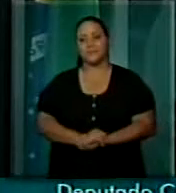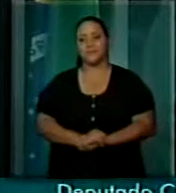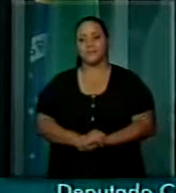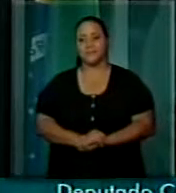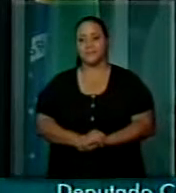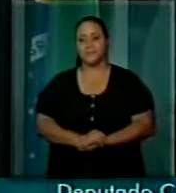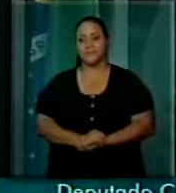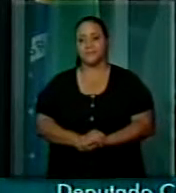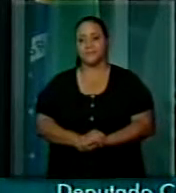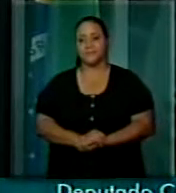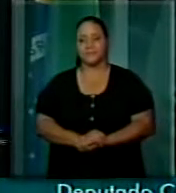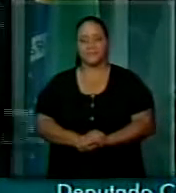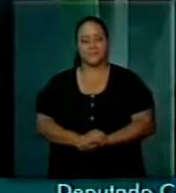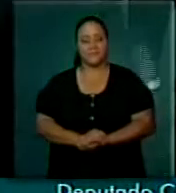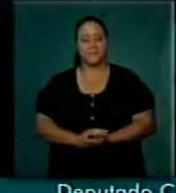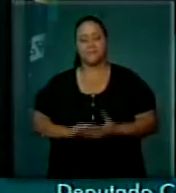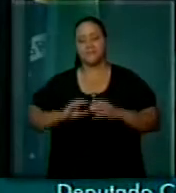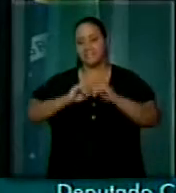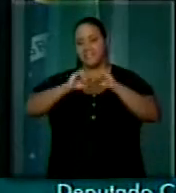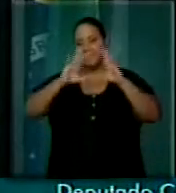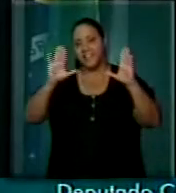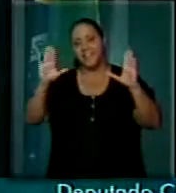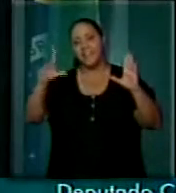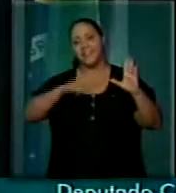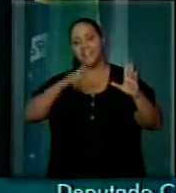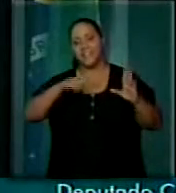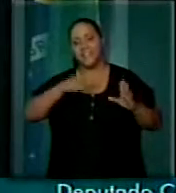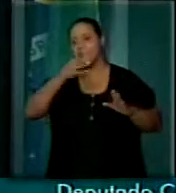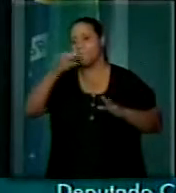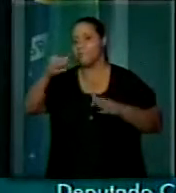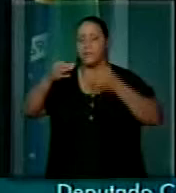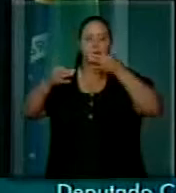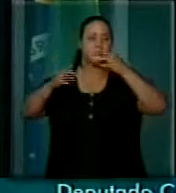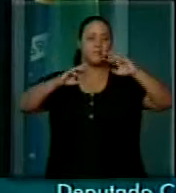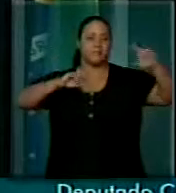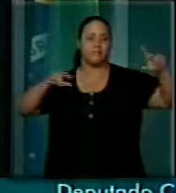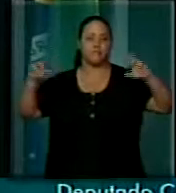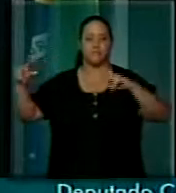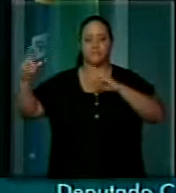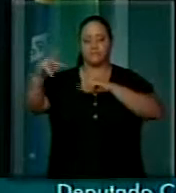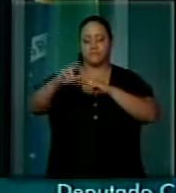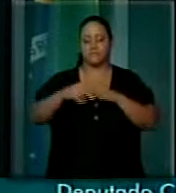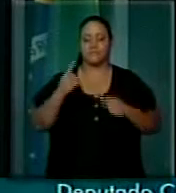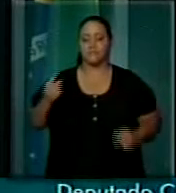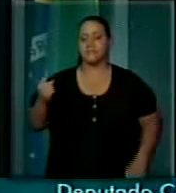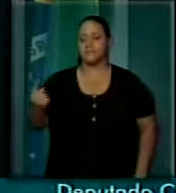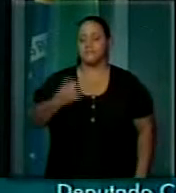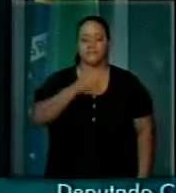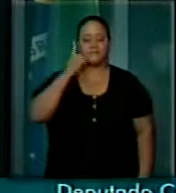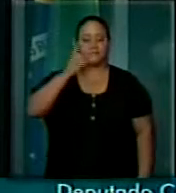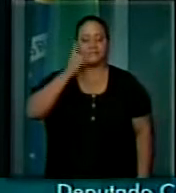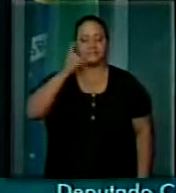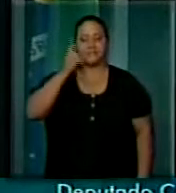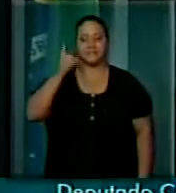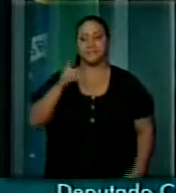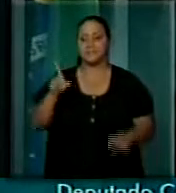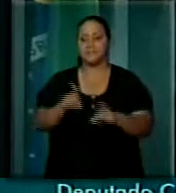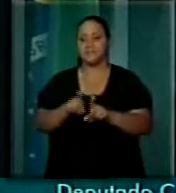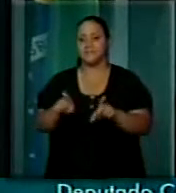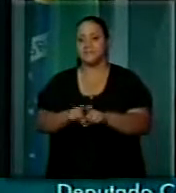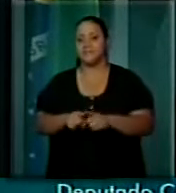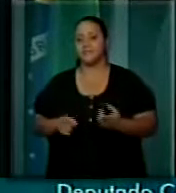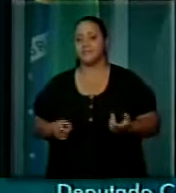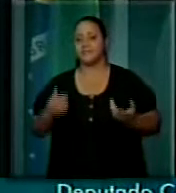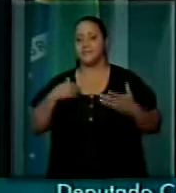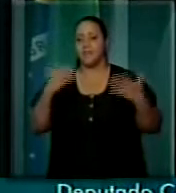as divergências, as posições de cada um dos senhores deputados, senhoras deputadas,